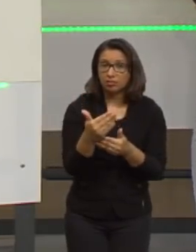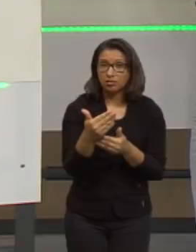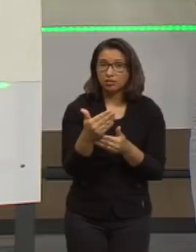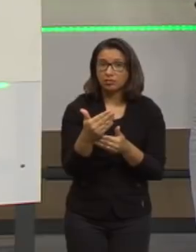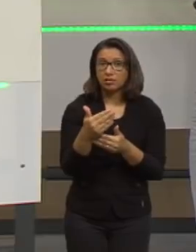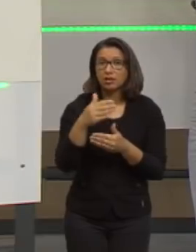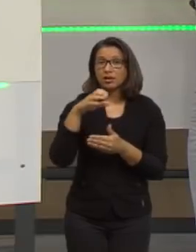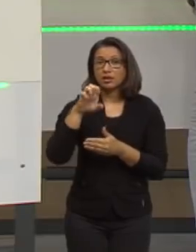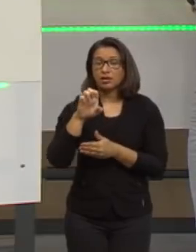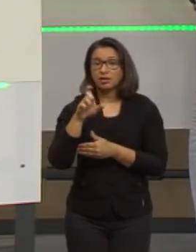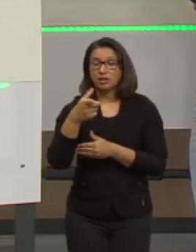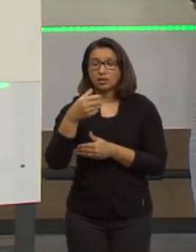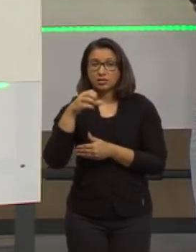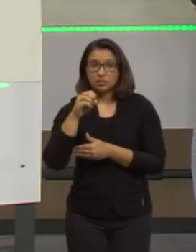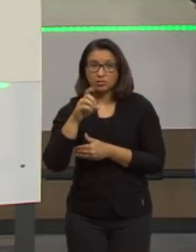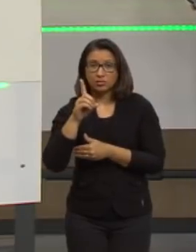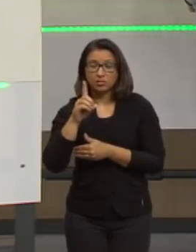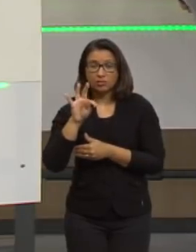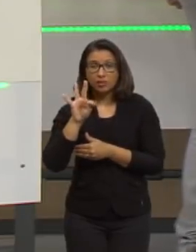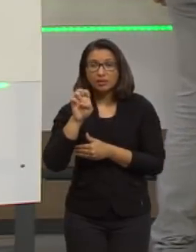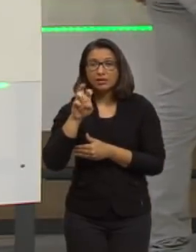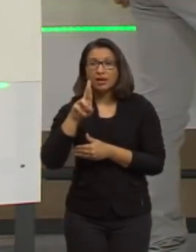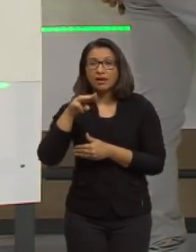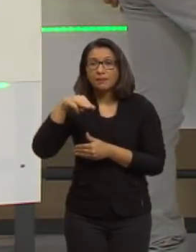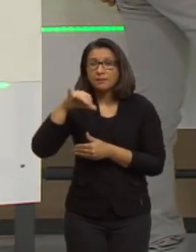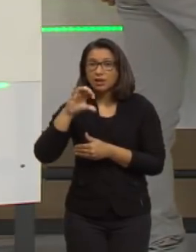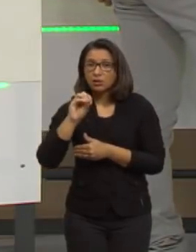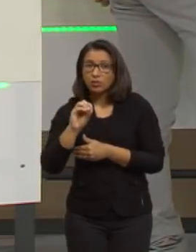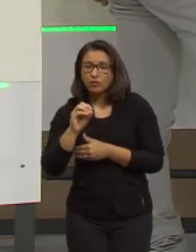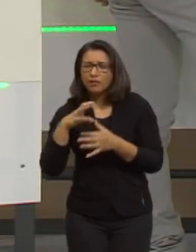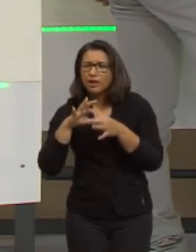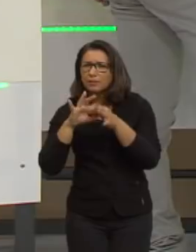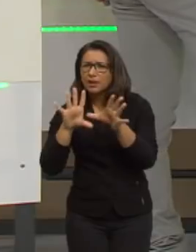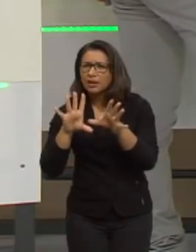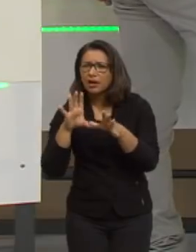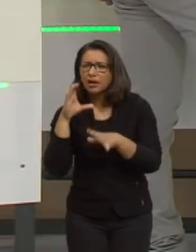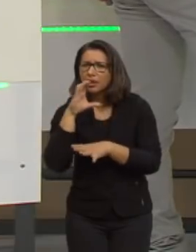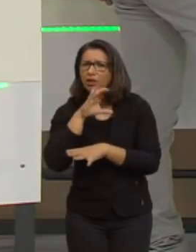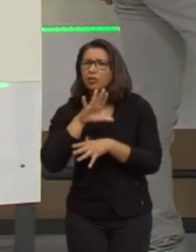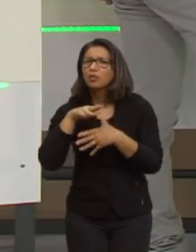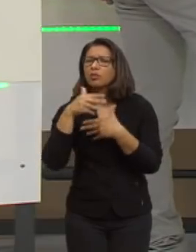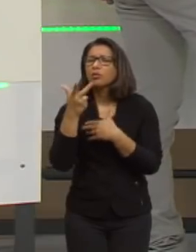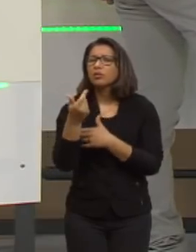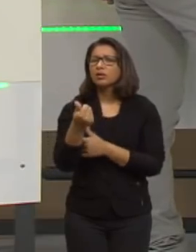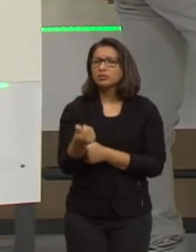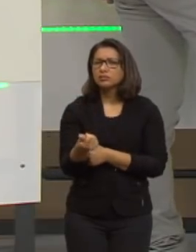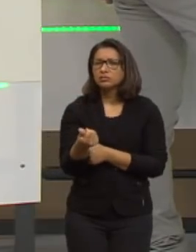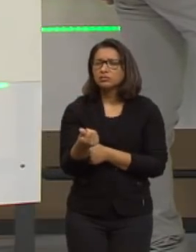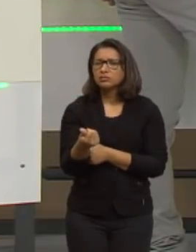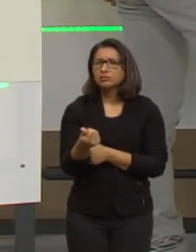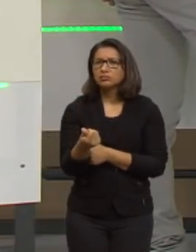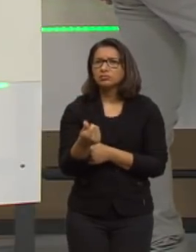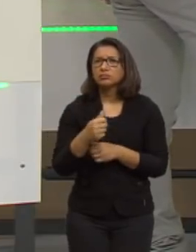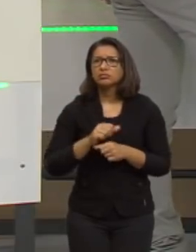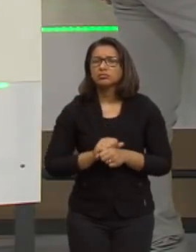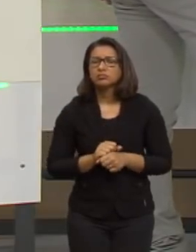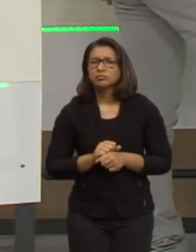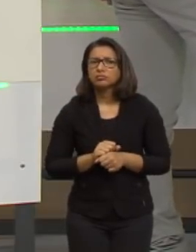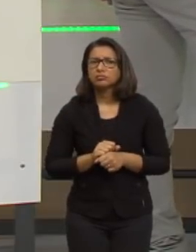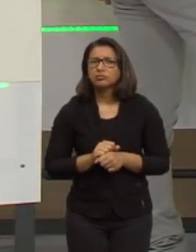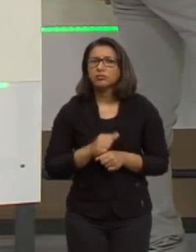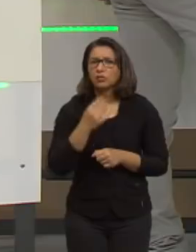exotérmico que vai liberar quanto é só diminuir 682 lá